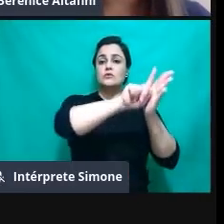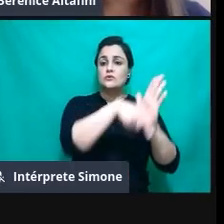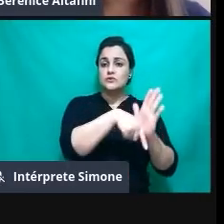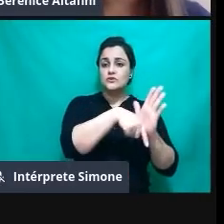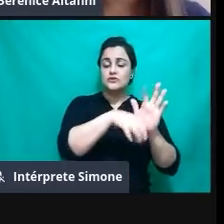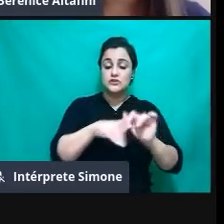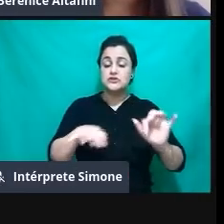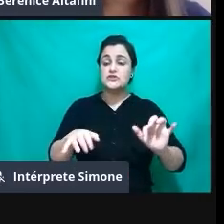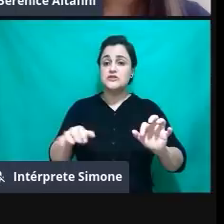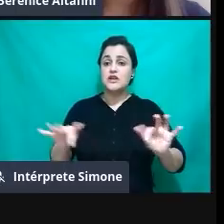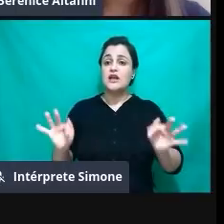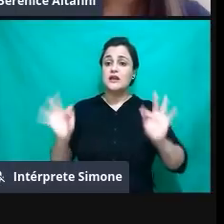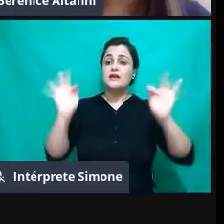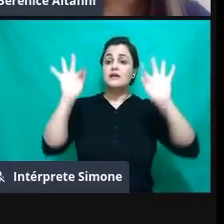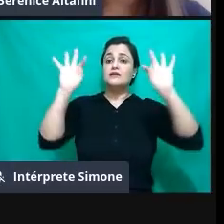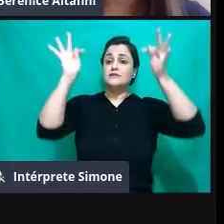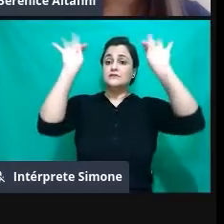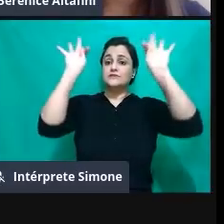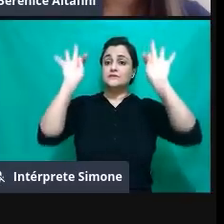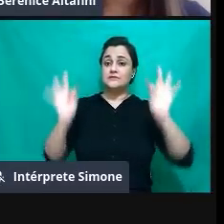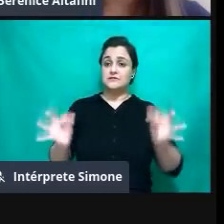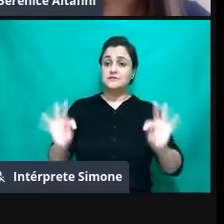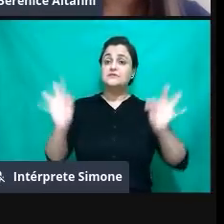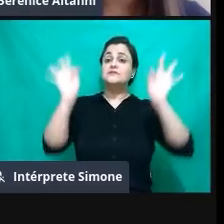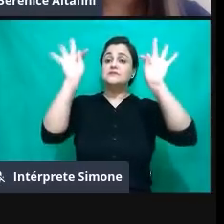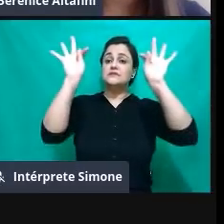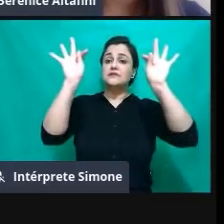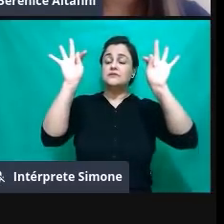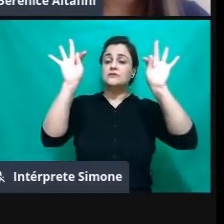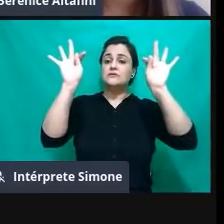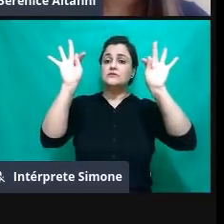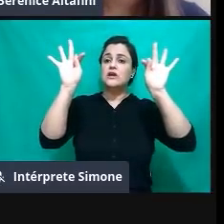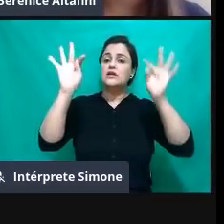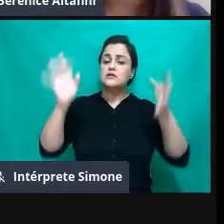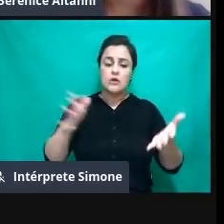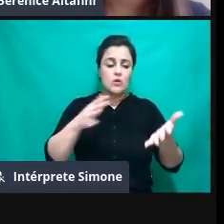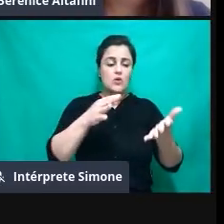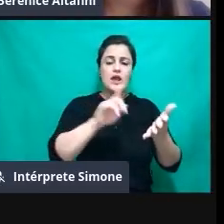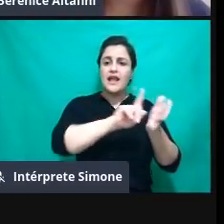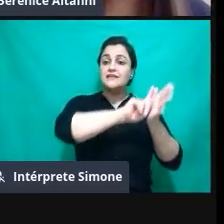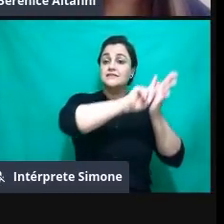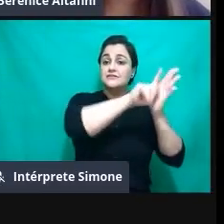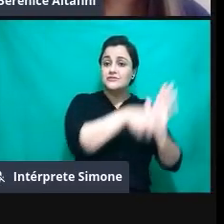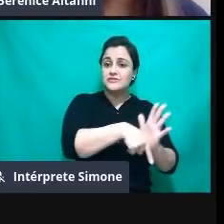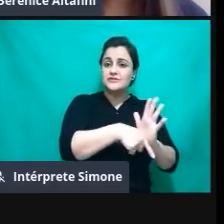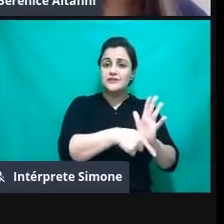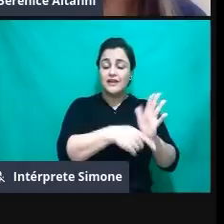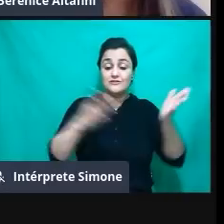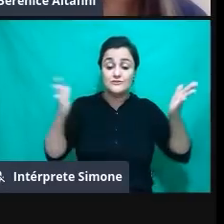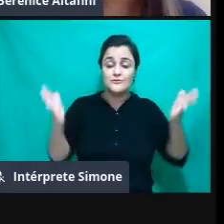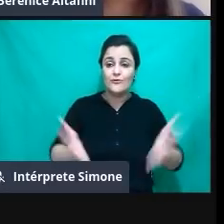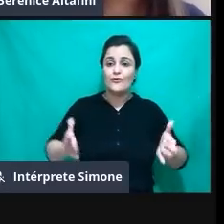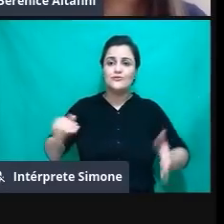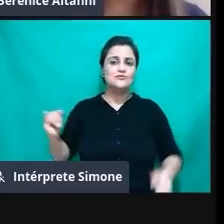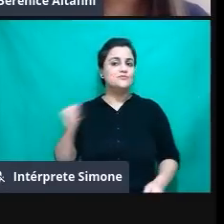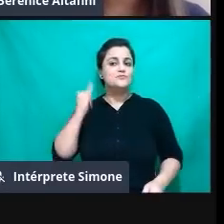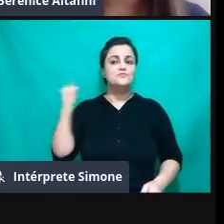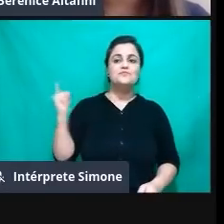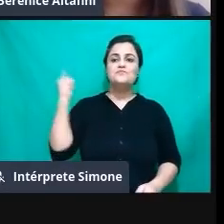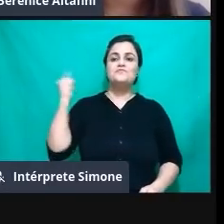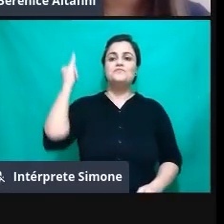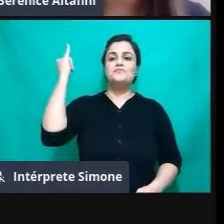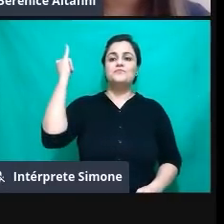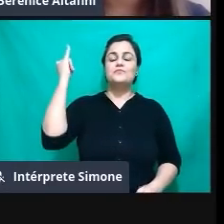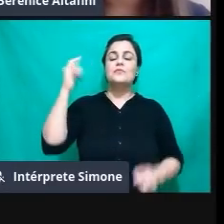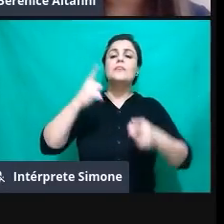esses gêneros digitais, eles são muito importantes para o momento atual da educação, porque eles mobilizam